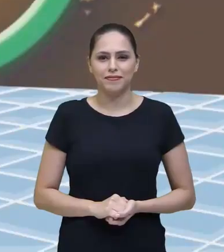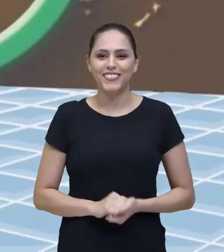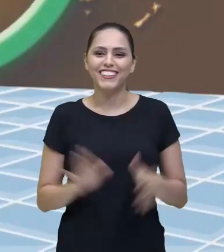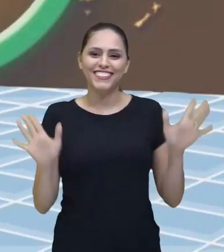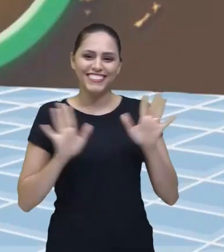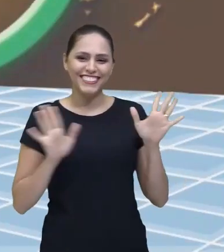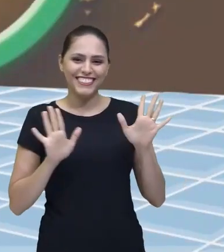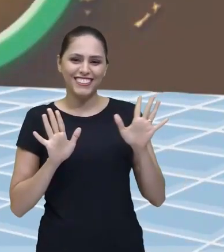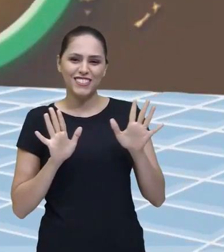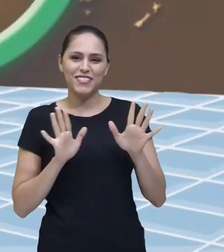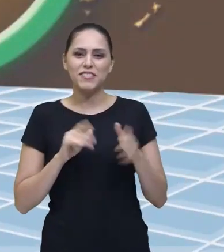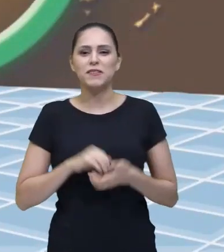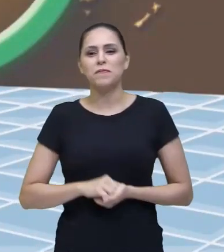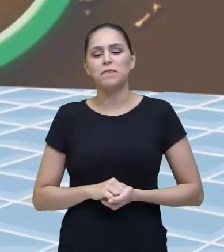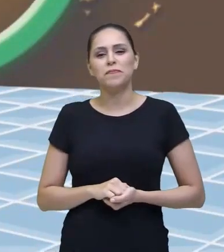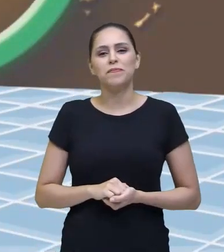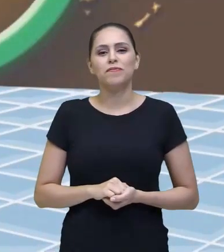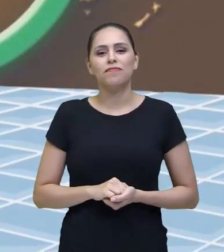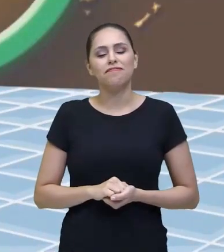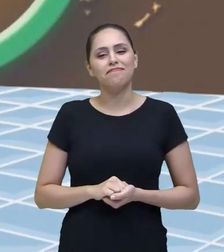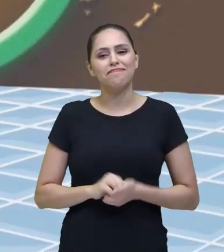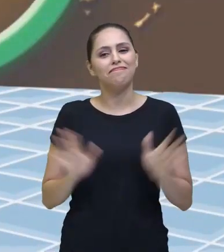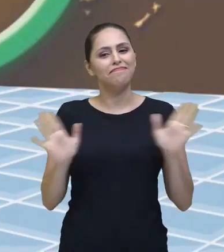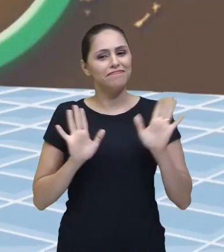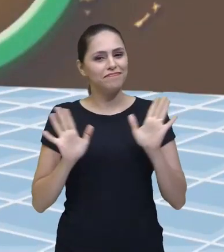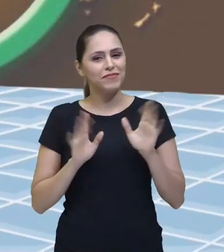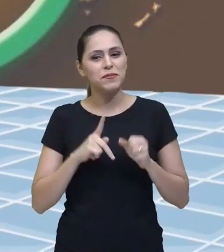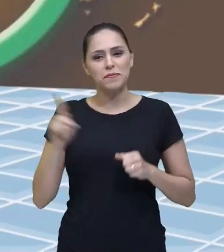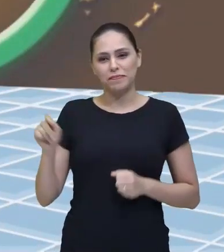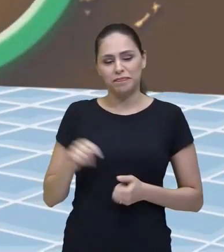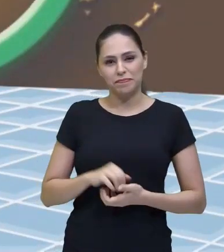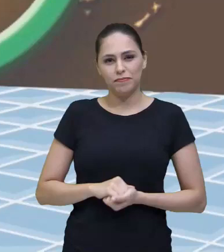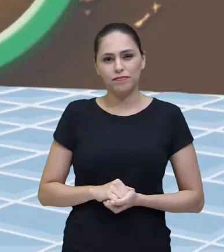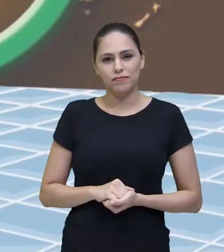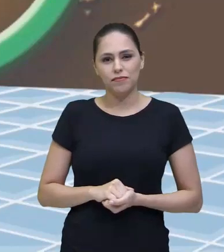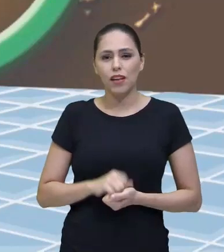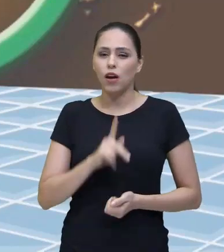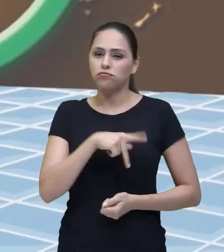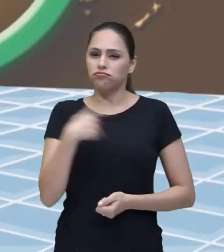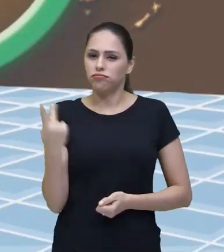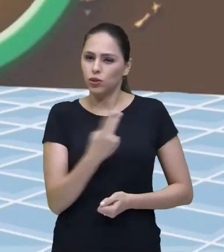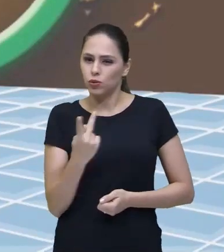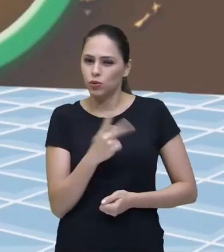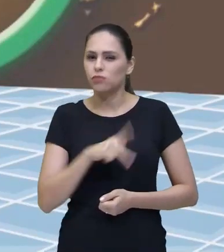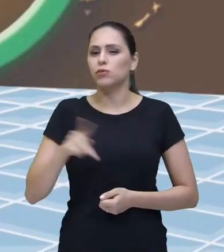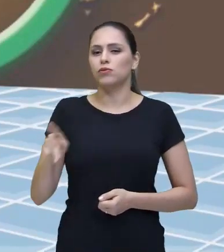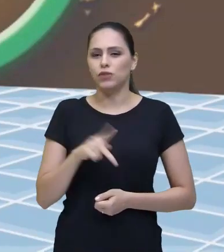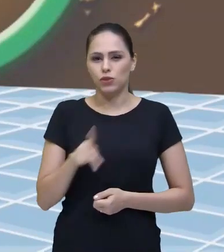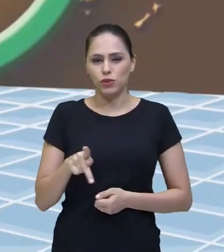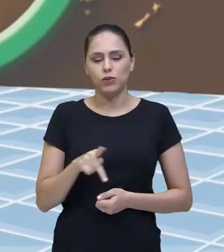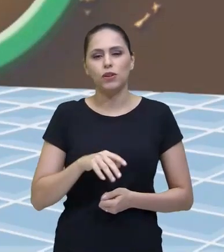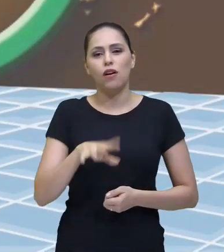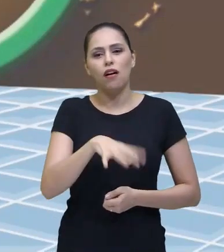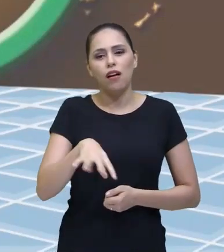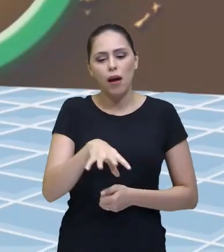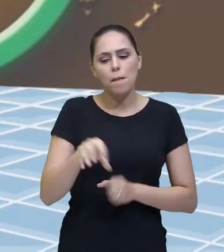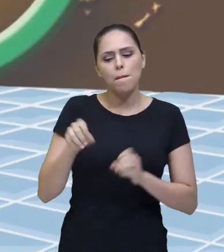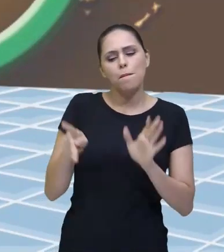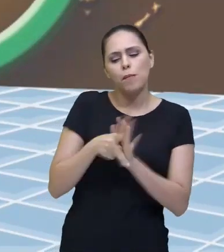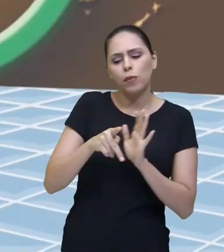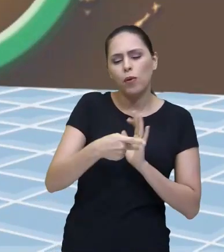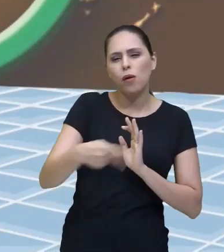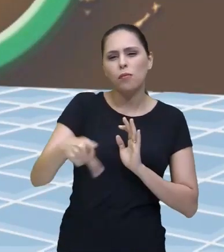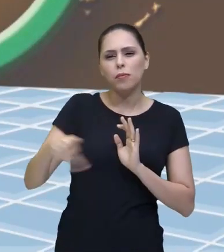Olá, eu sou a professora Sheila Romano. E eu sou a professora Nathalie. Nós somos da Divisão de Educação Infantil da CEMED. Estamos aqui no Aula em